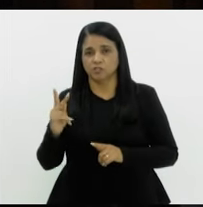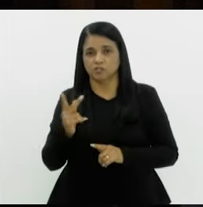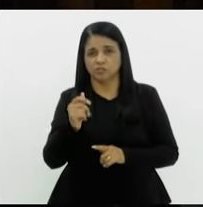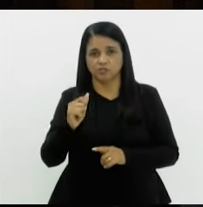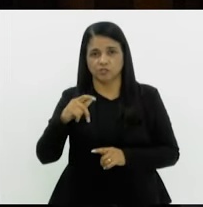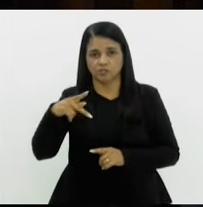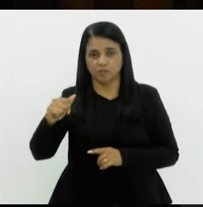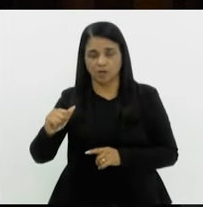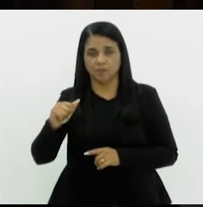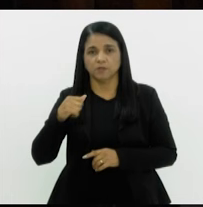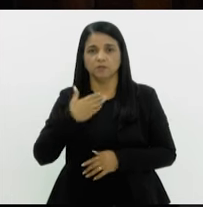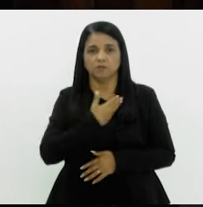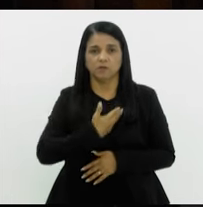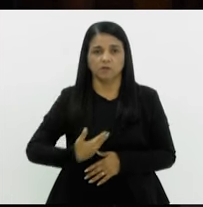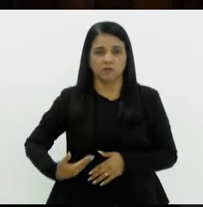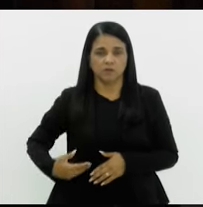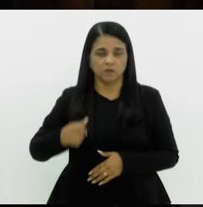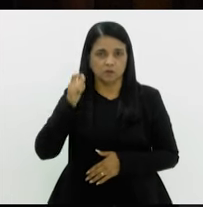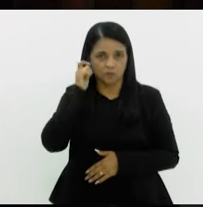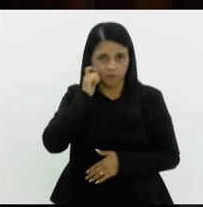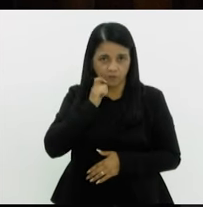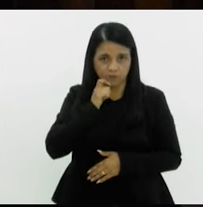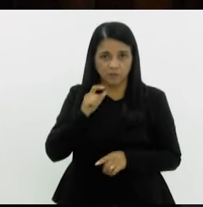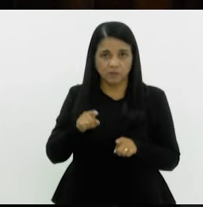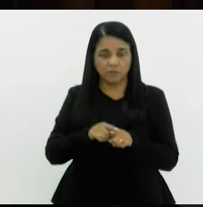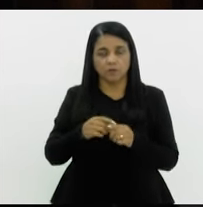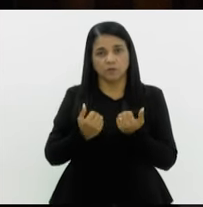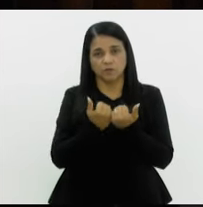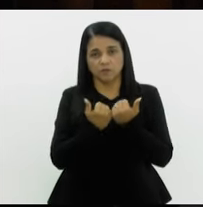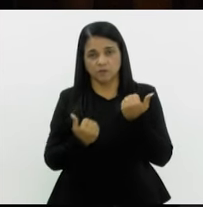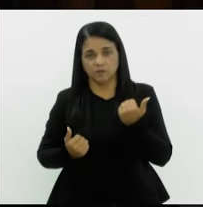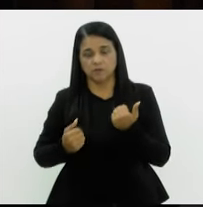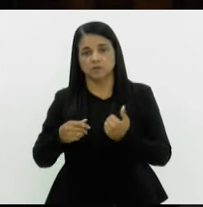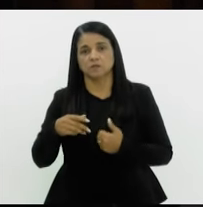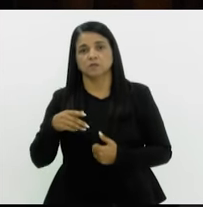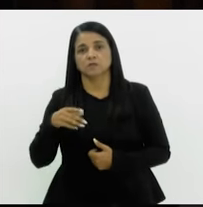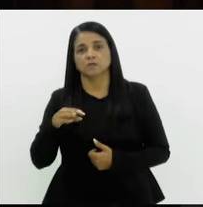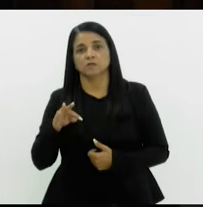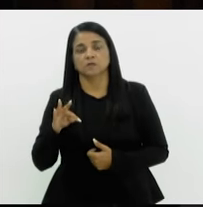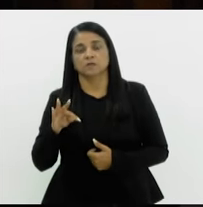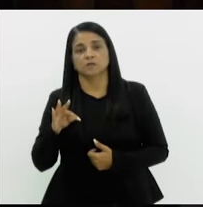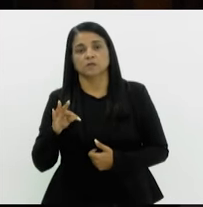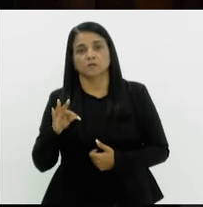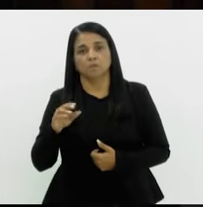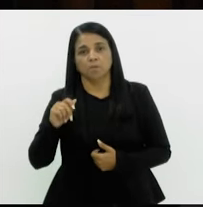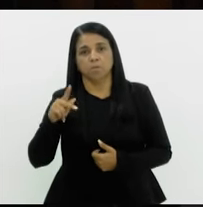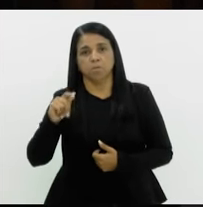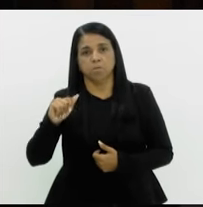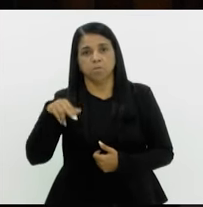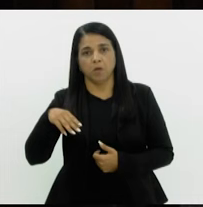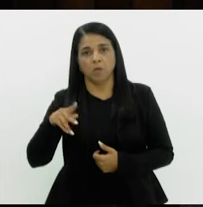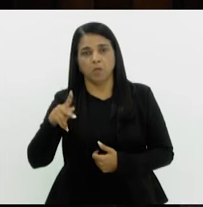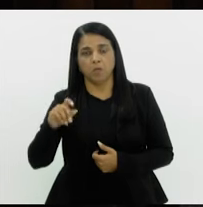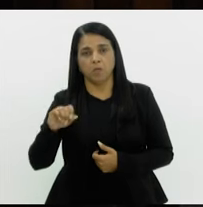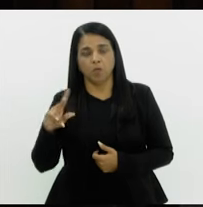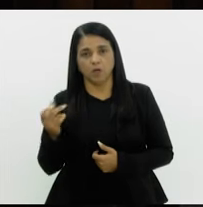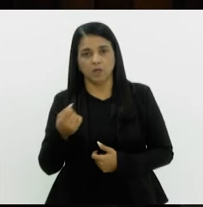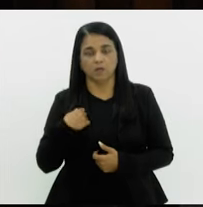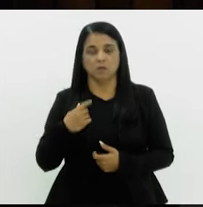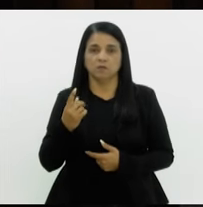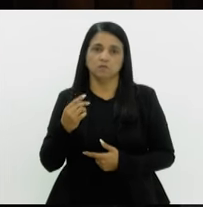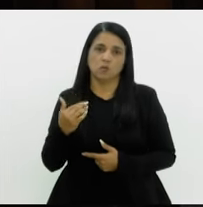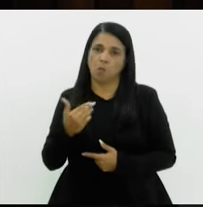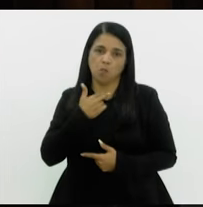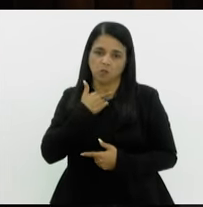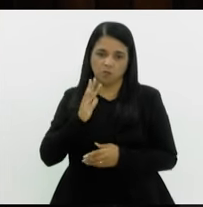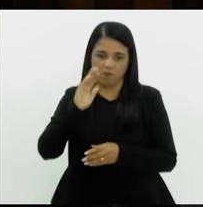Cláudio Castro e do vice Thiago Pampolha e a declaração de inelegibilidade dos mesmos. Ou